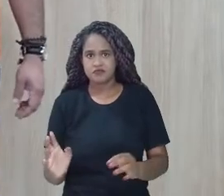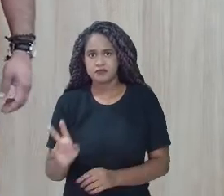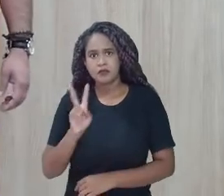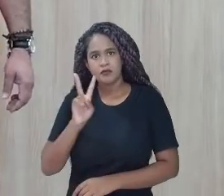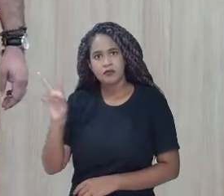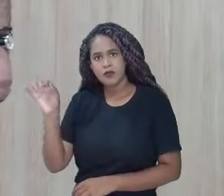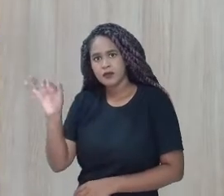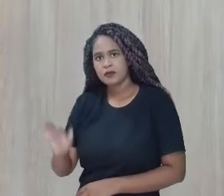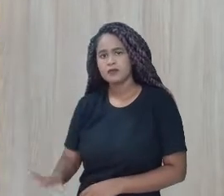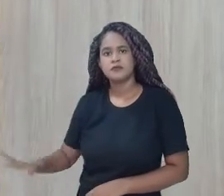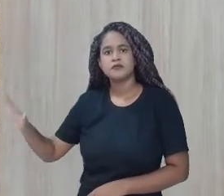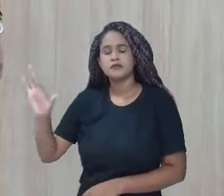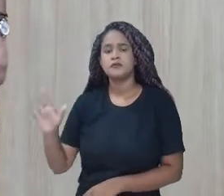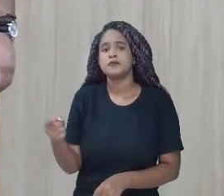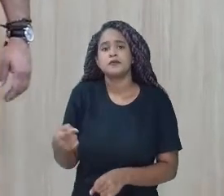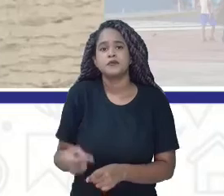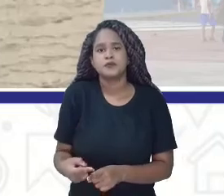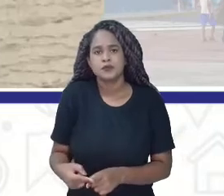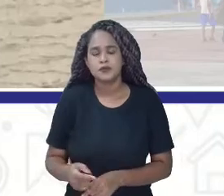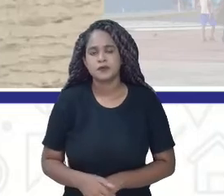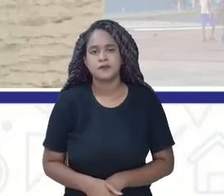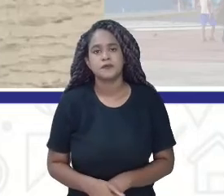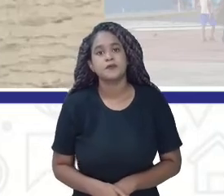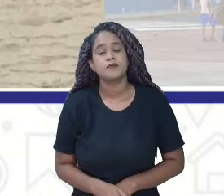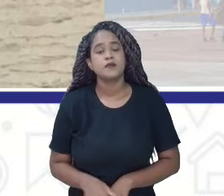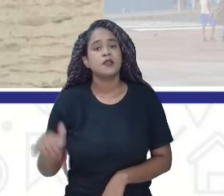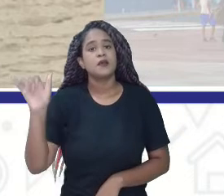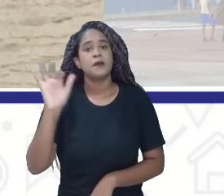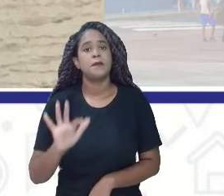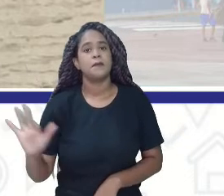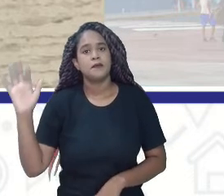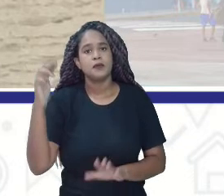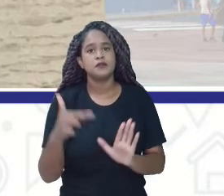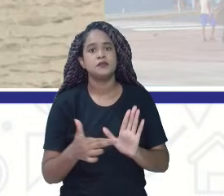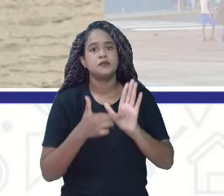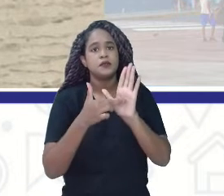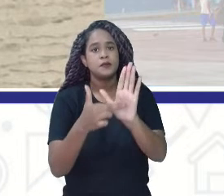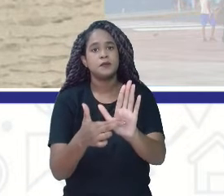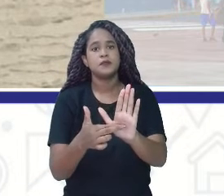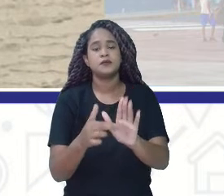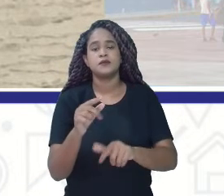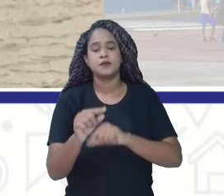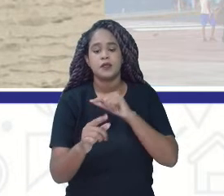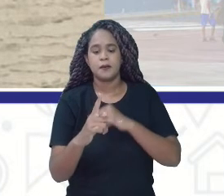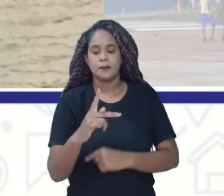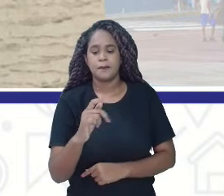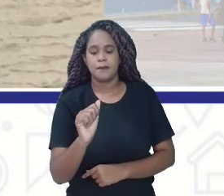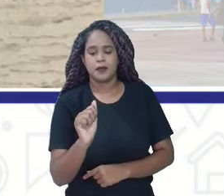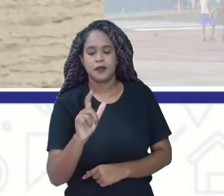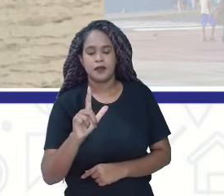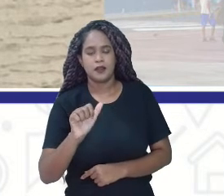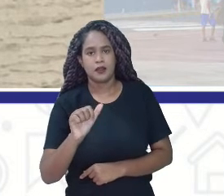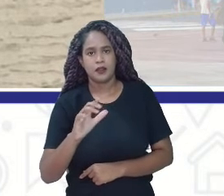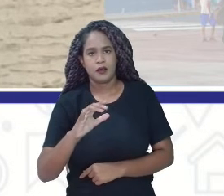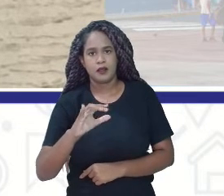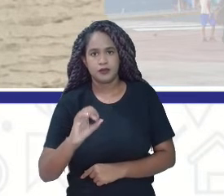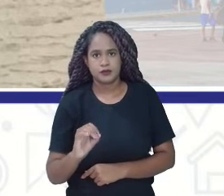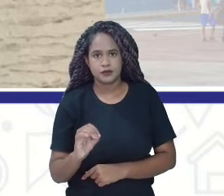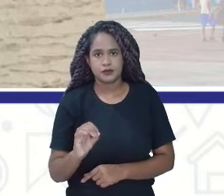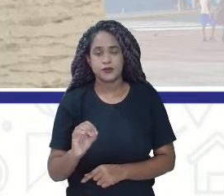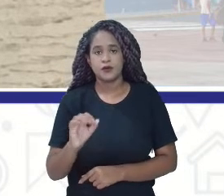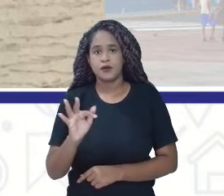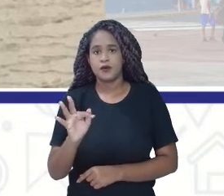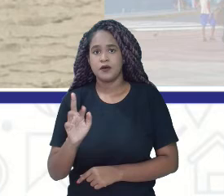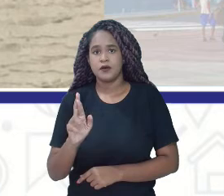essa imagem, porque essa imagem ela é uma representação do Palácio de Friburgo, que foi